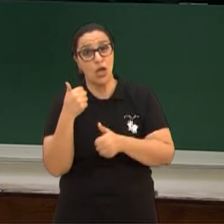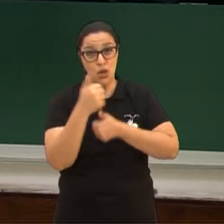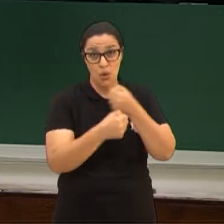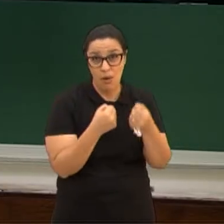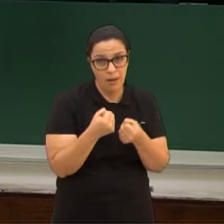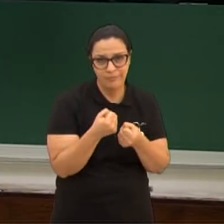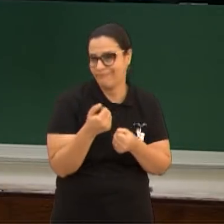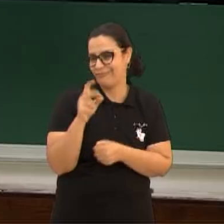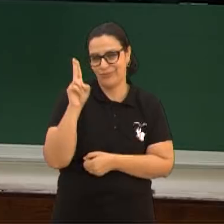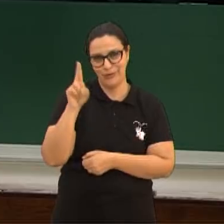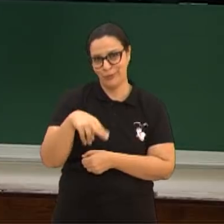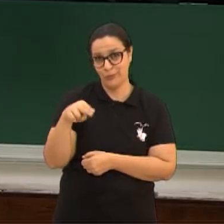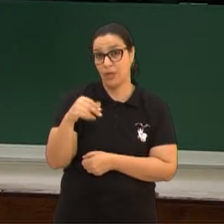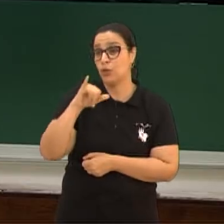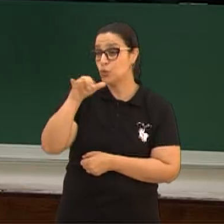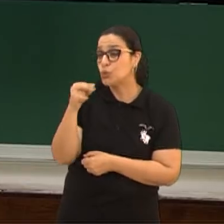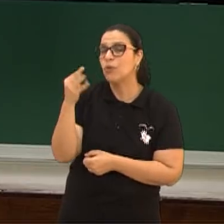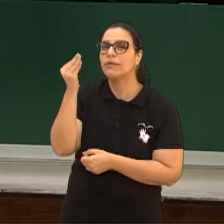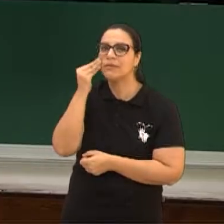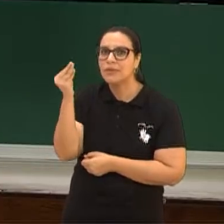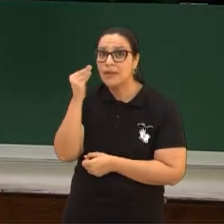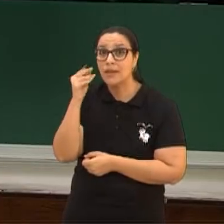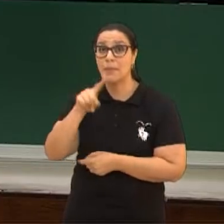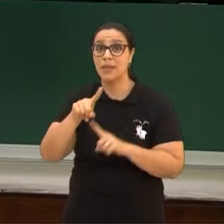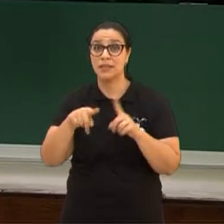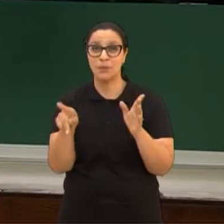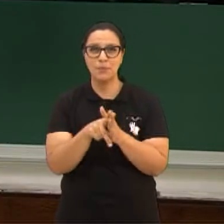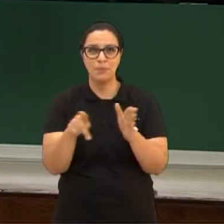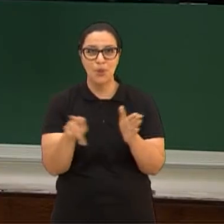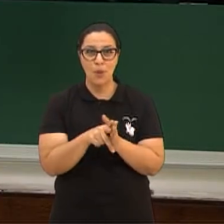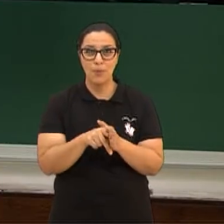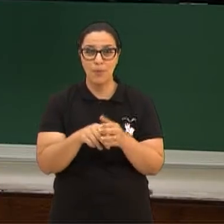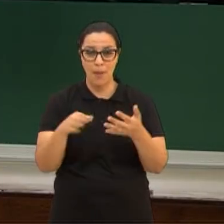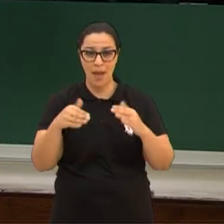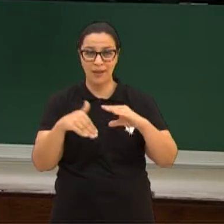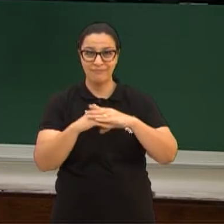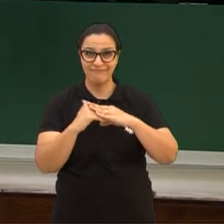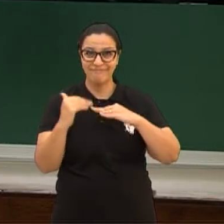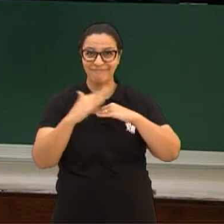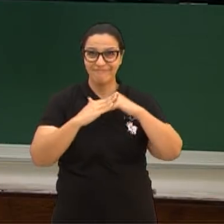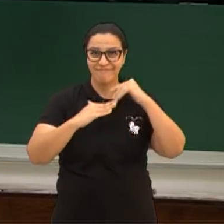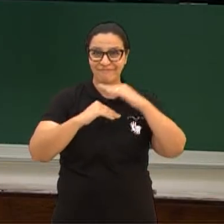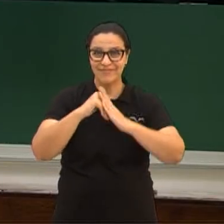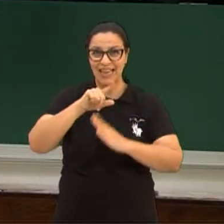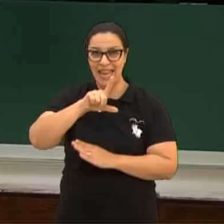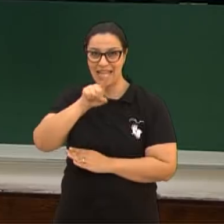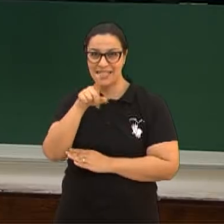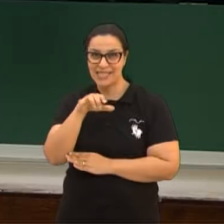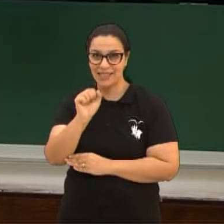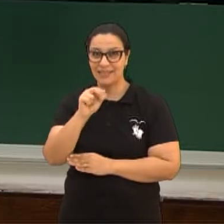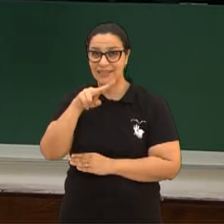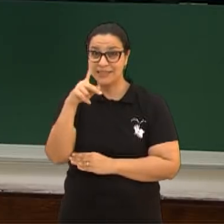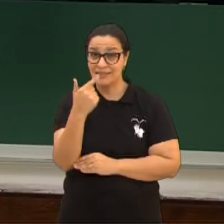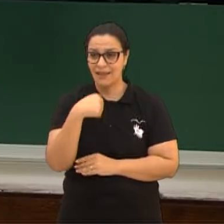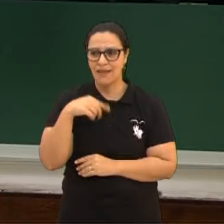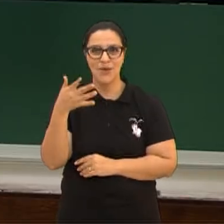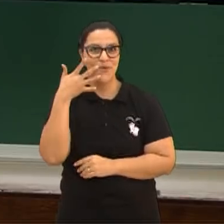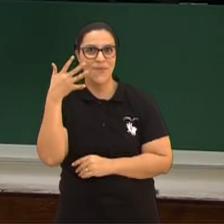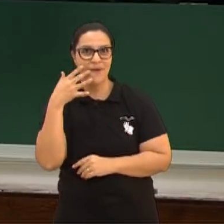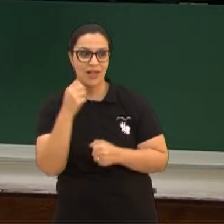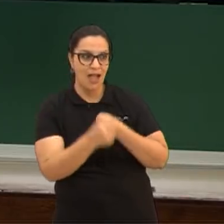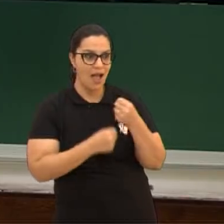John tenta, né? Mas a gente sabe, se fosse uma lasanha, tenho certeza que o Garfield, ia